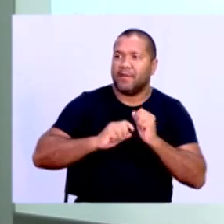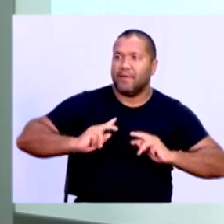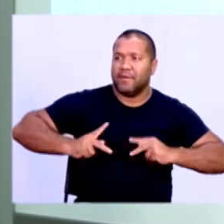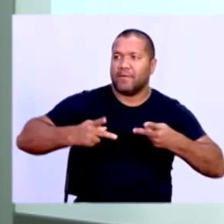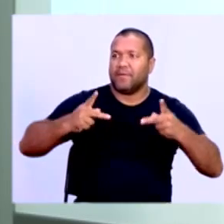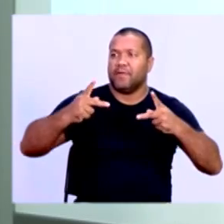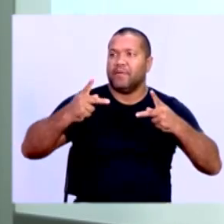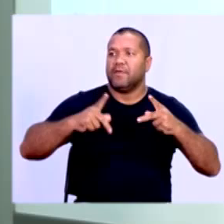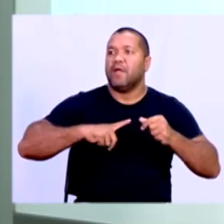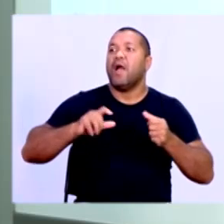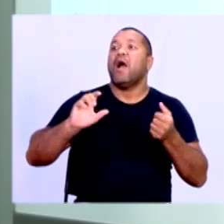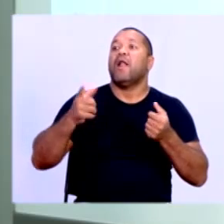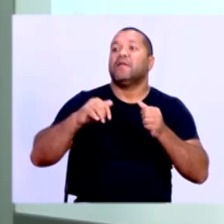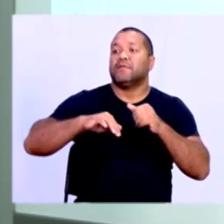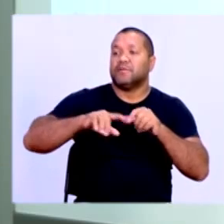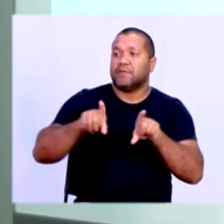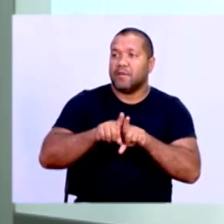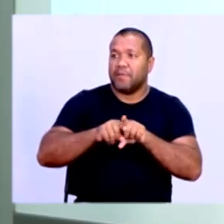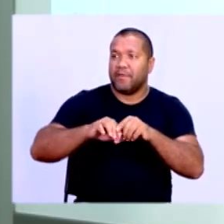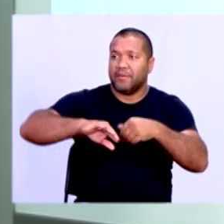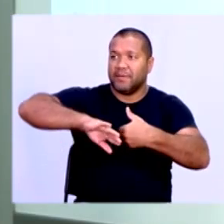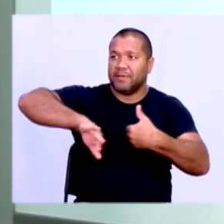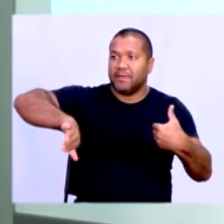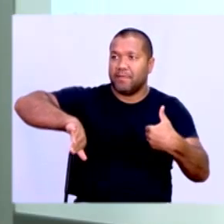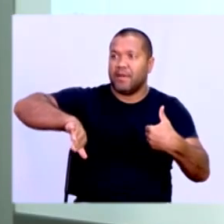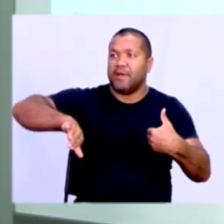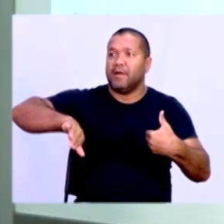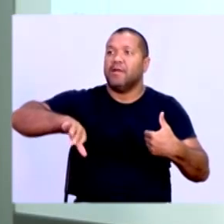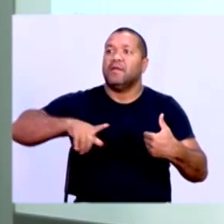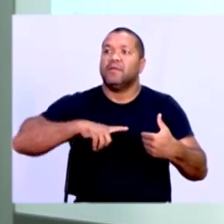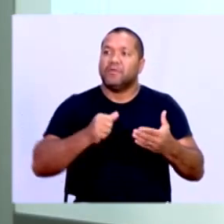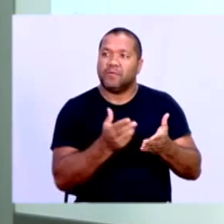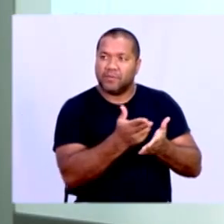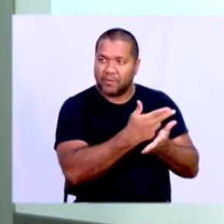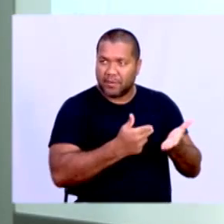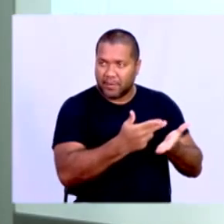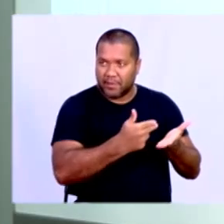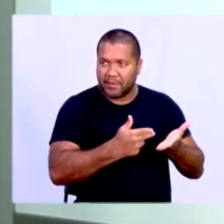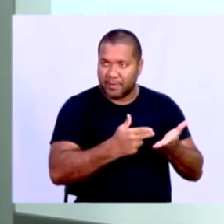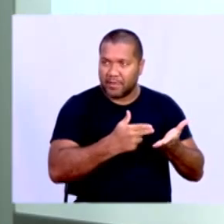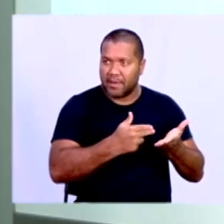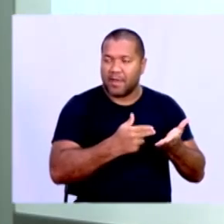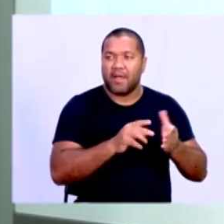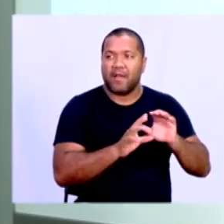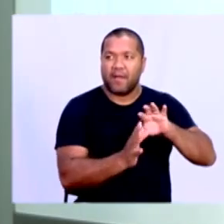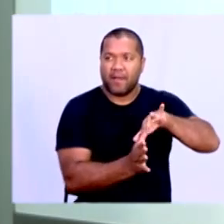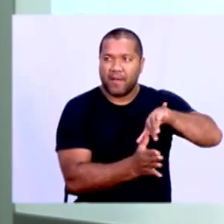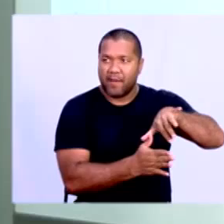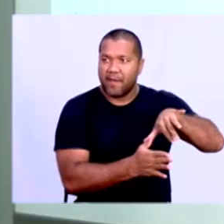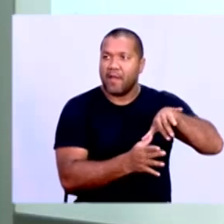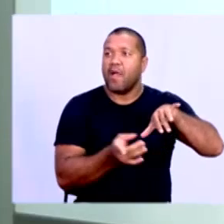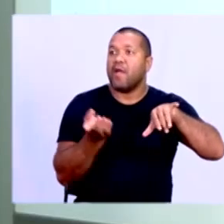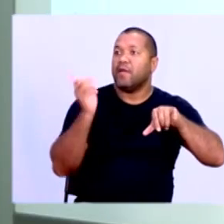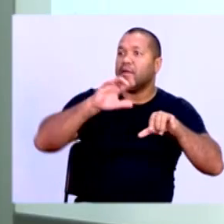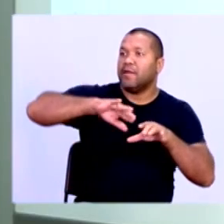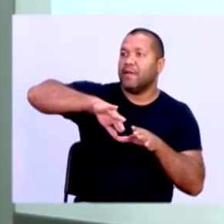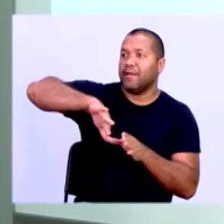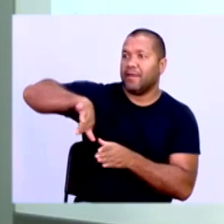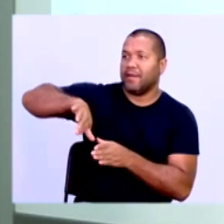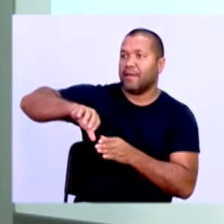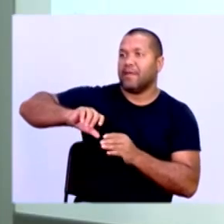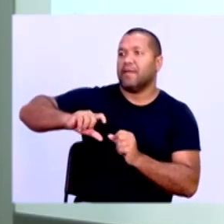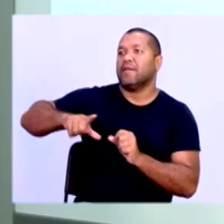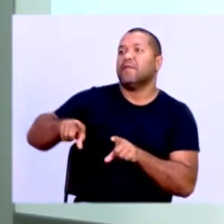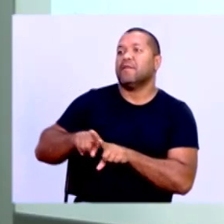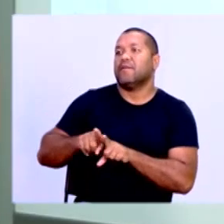disso, você separa a lógica, né? Separa o design da regra de negócio, né? E isso